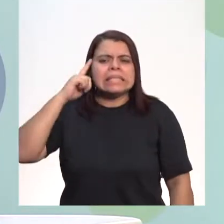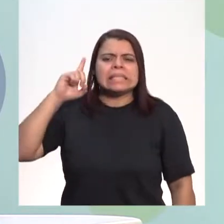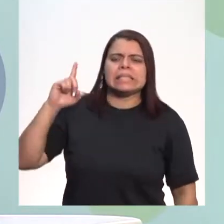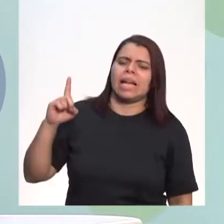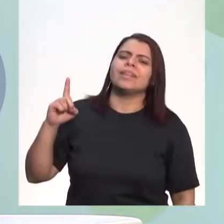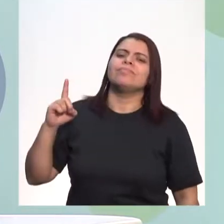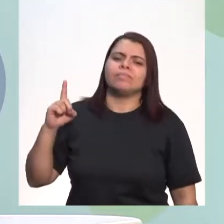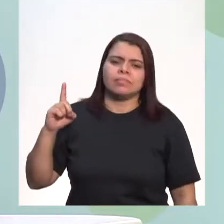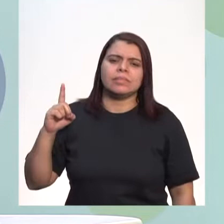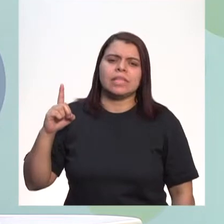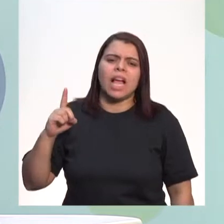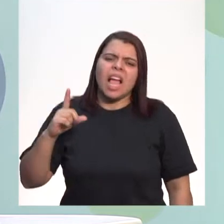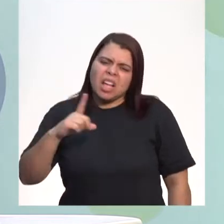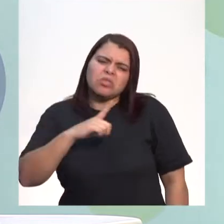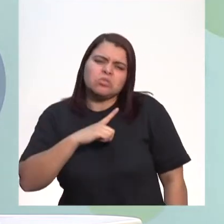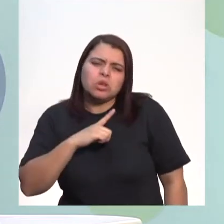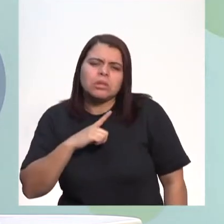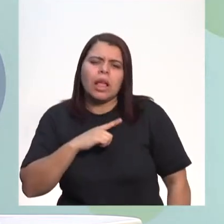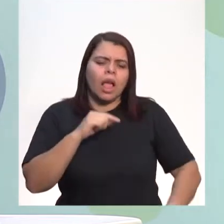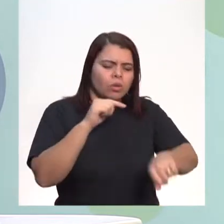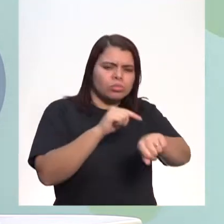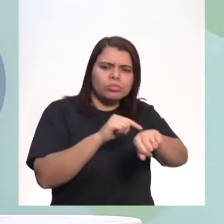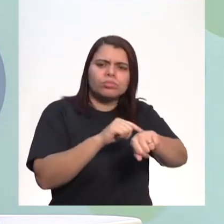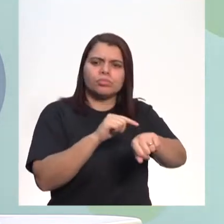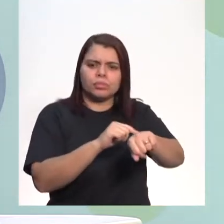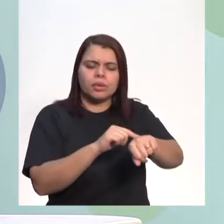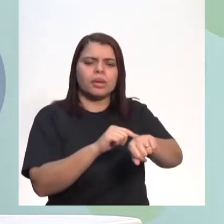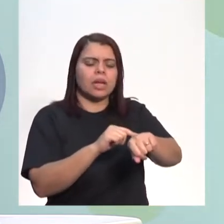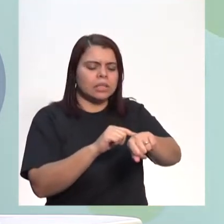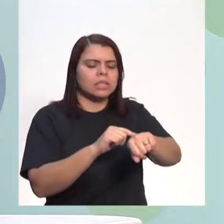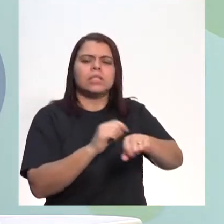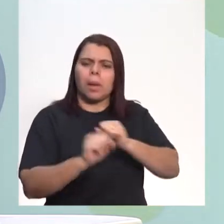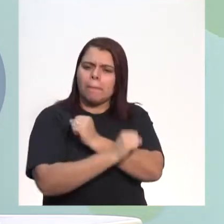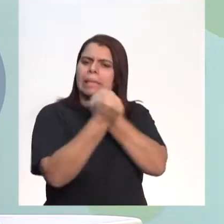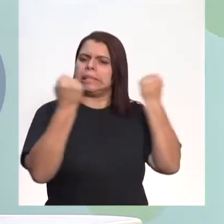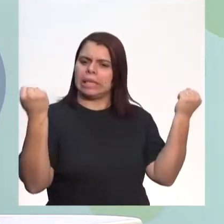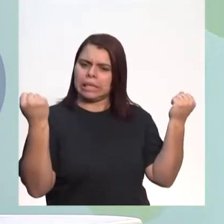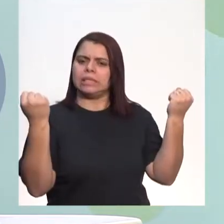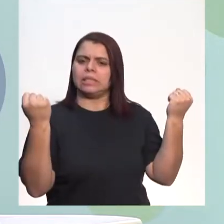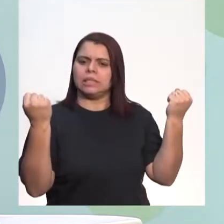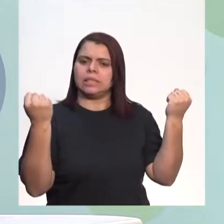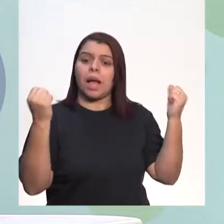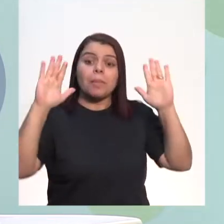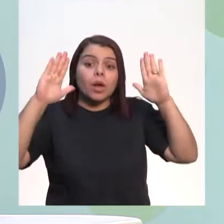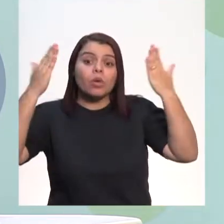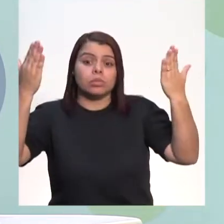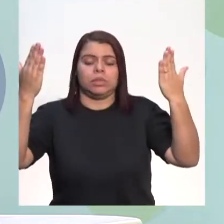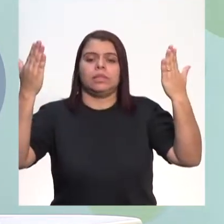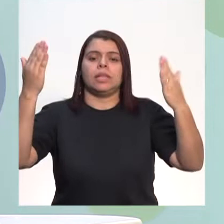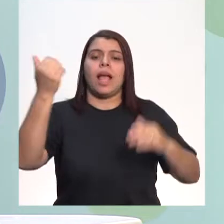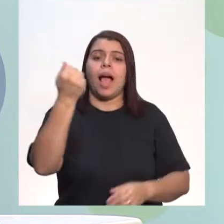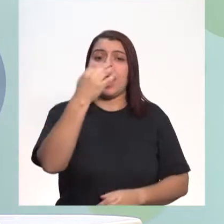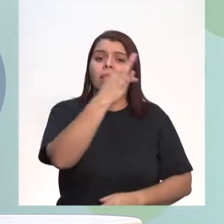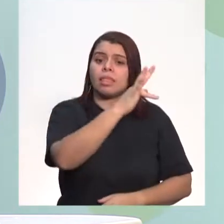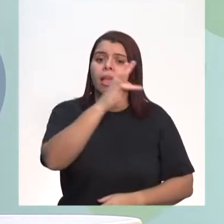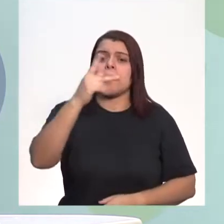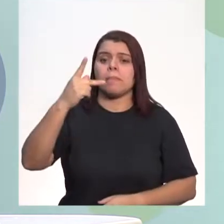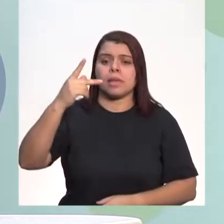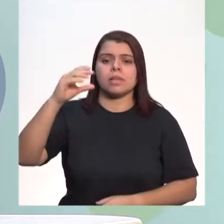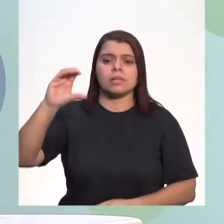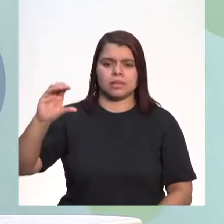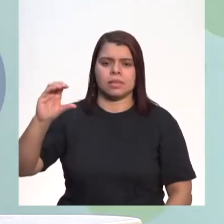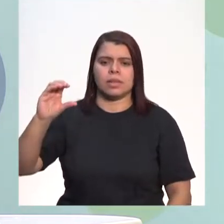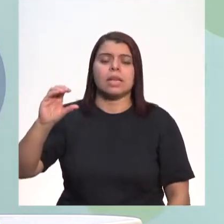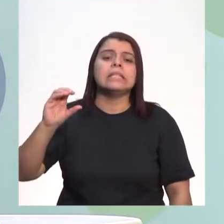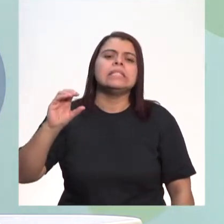um período, né, por exemplo, período da manhã, para fazer as ATPCs. Aí tem o horário que é da EFAP. No caso dos